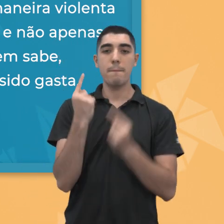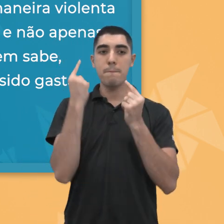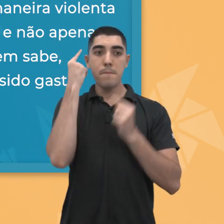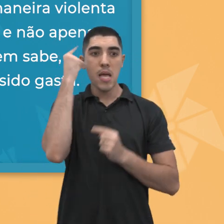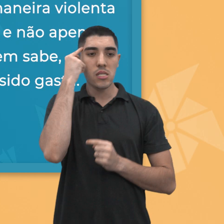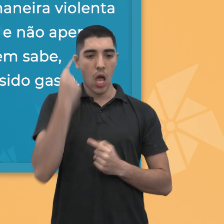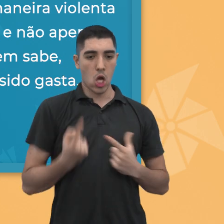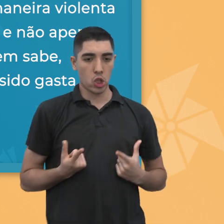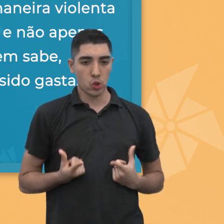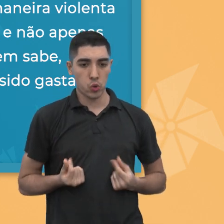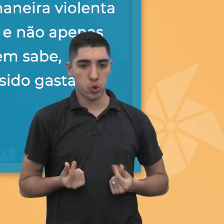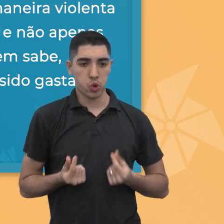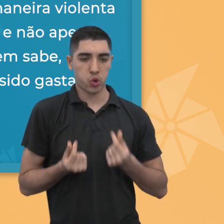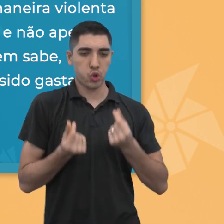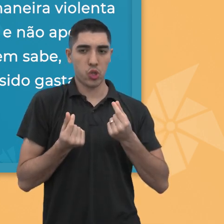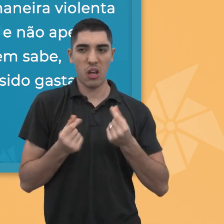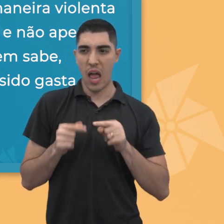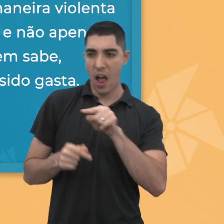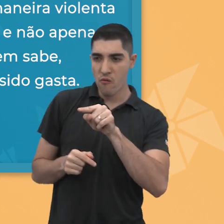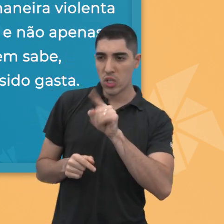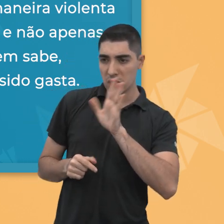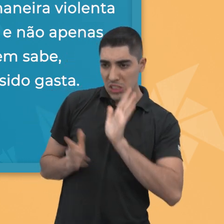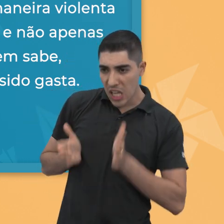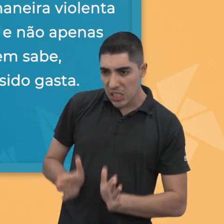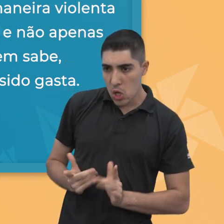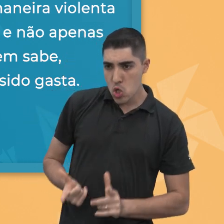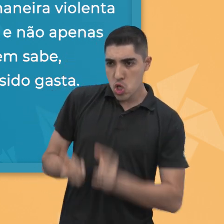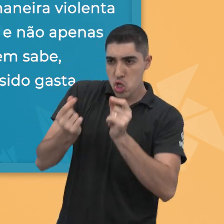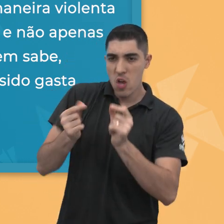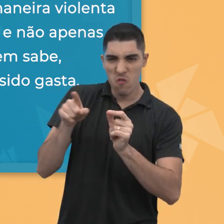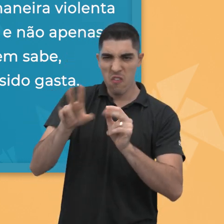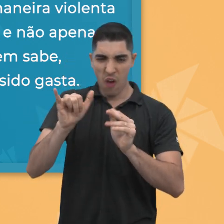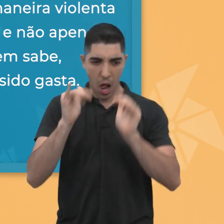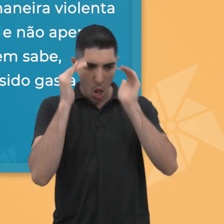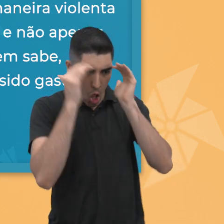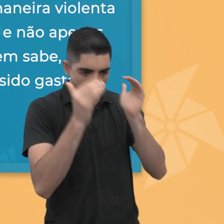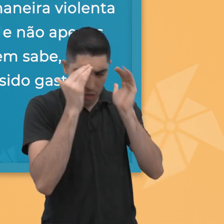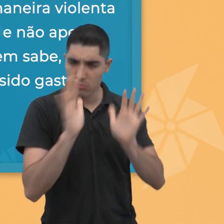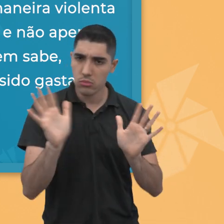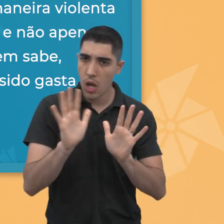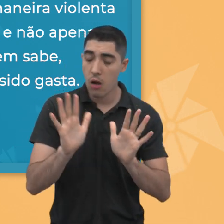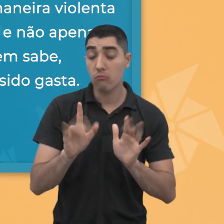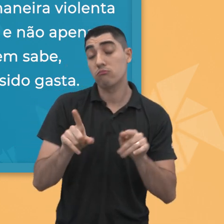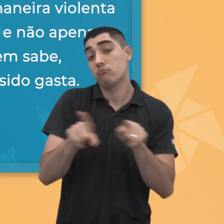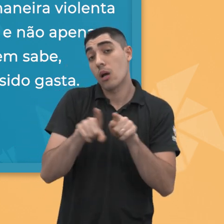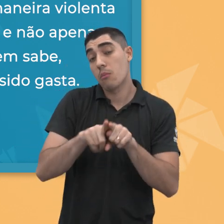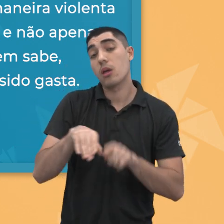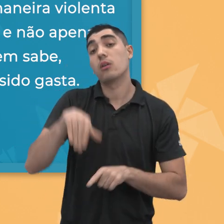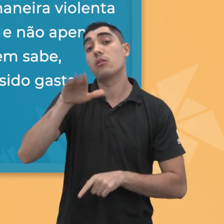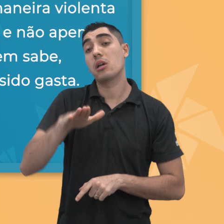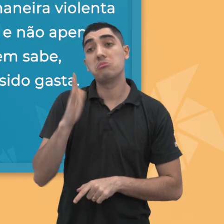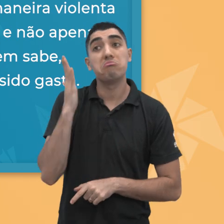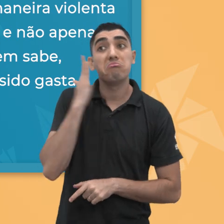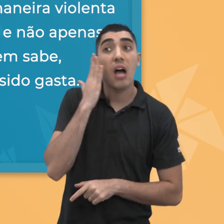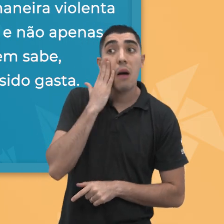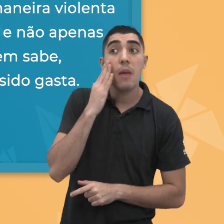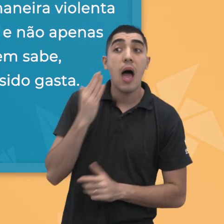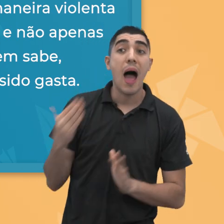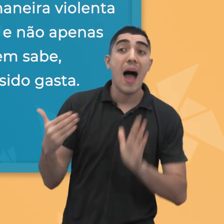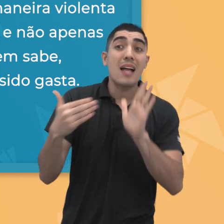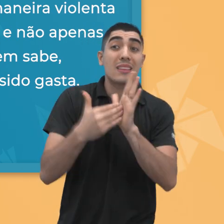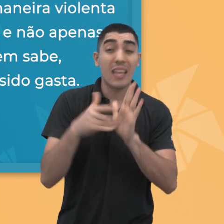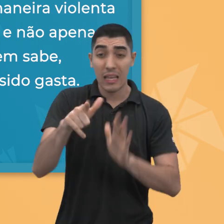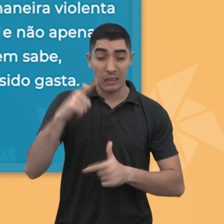aquisição econômica. E quem sabe o determinará até que a última tonelada de combustível tiver